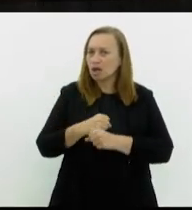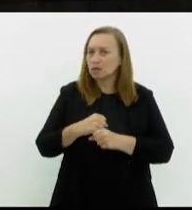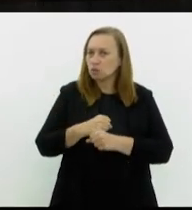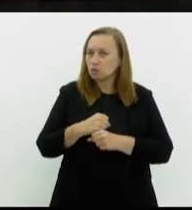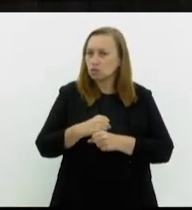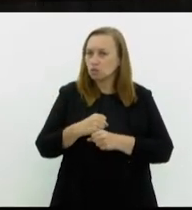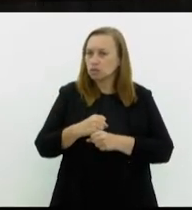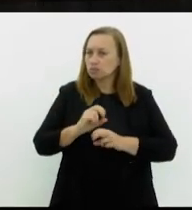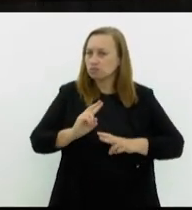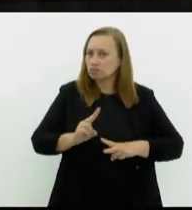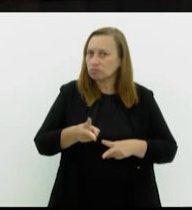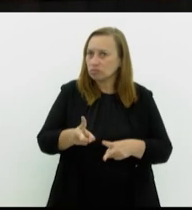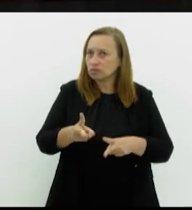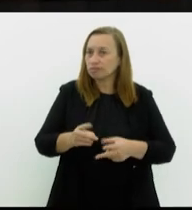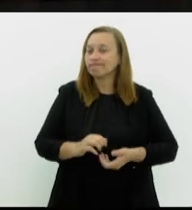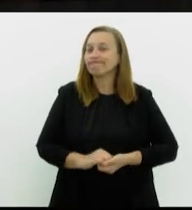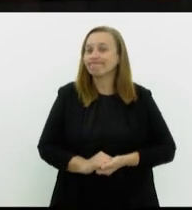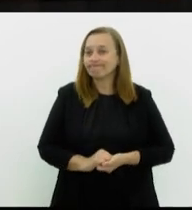seguidos,